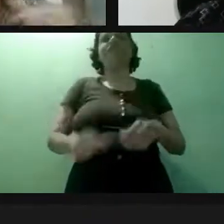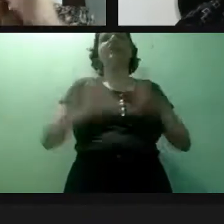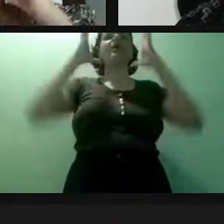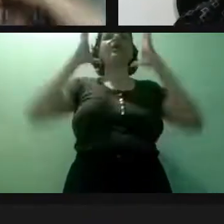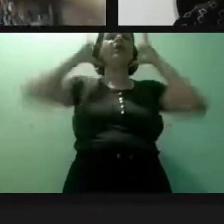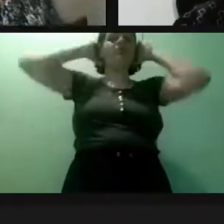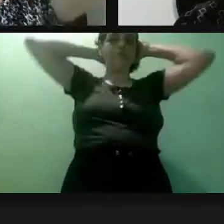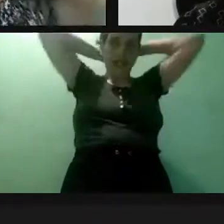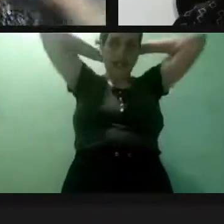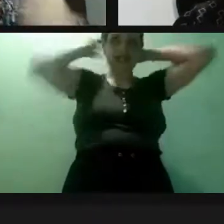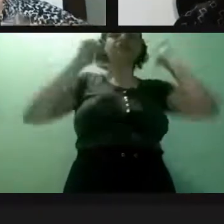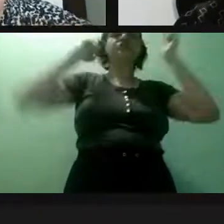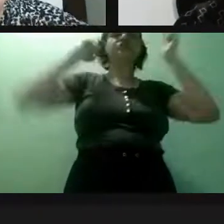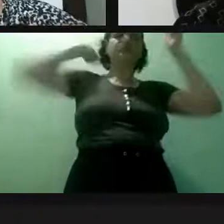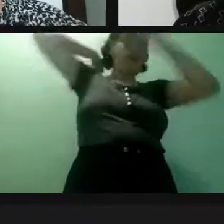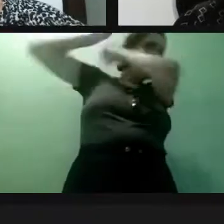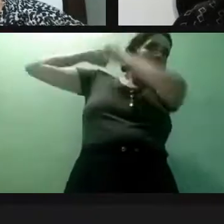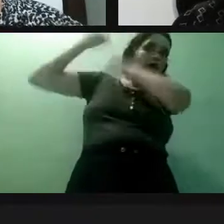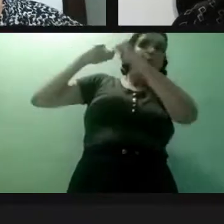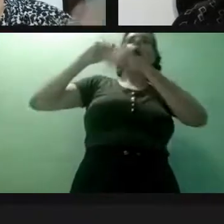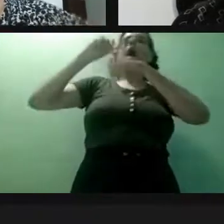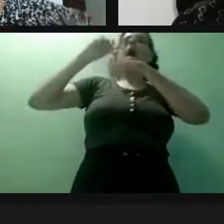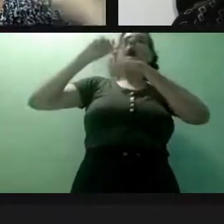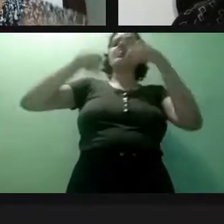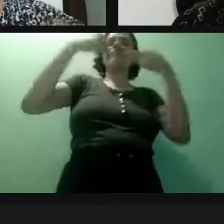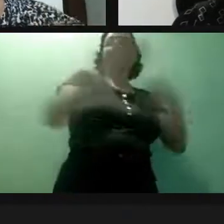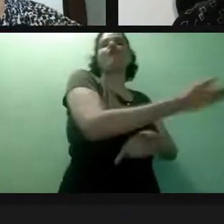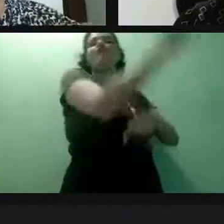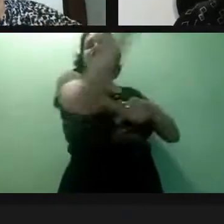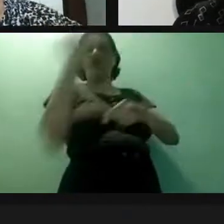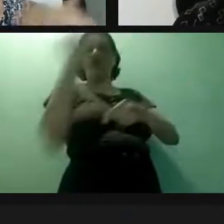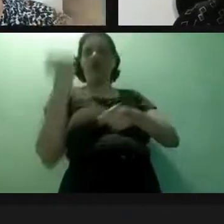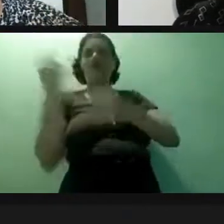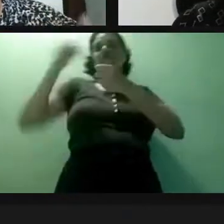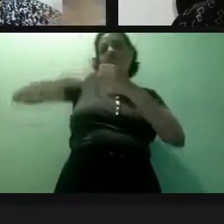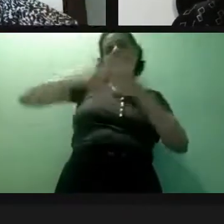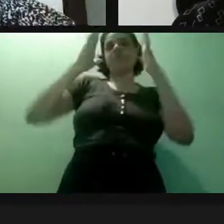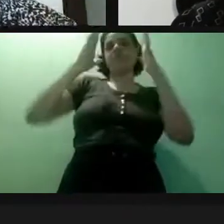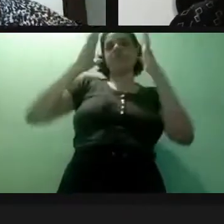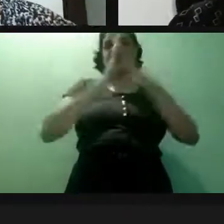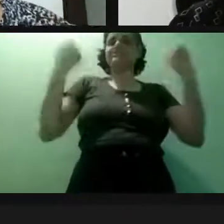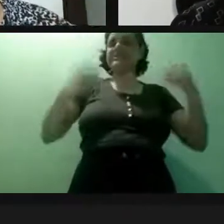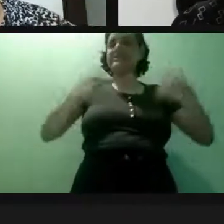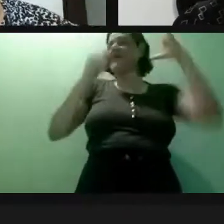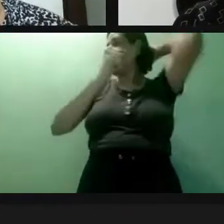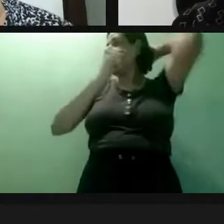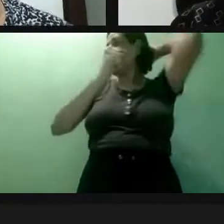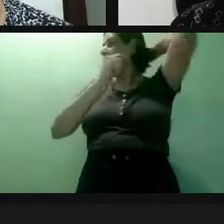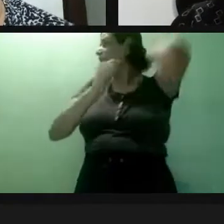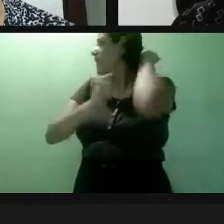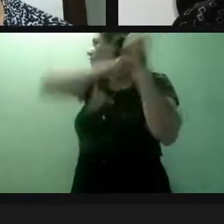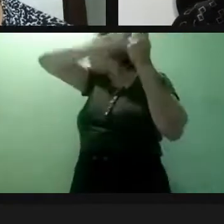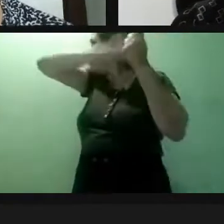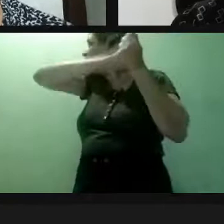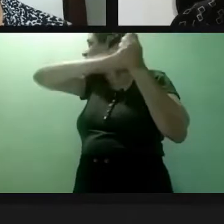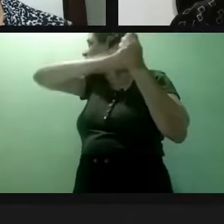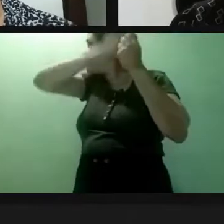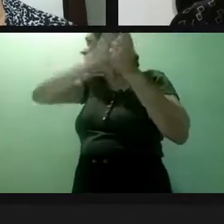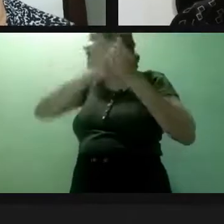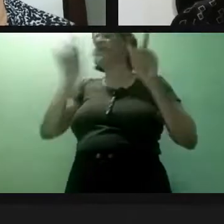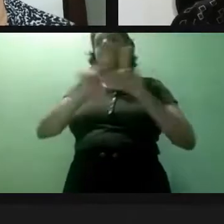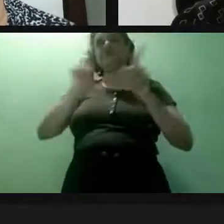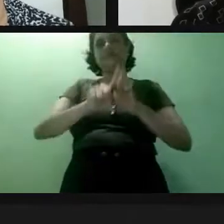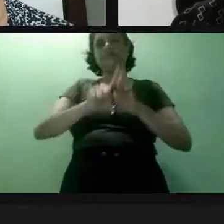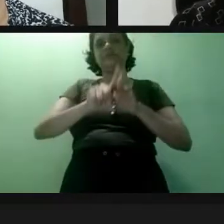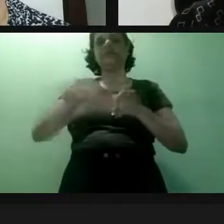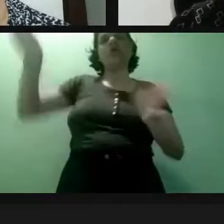tá sujo, que eu sei que vou sair e eu digo, não, quando eu voltar é que eu lavo, né? Para não ficar lavando o cabelo, né? Enfim. Chegando em